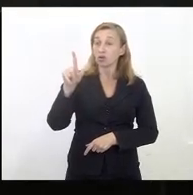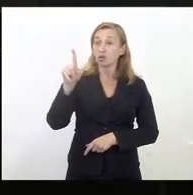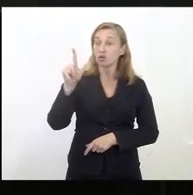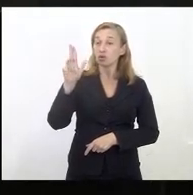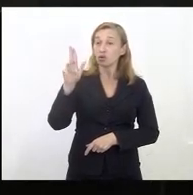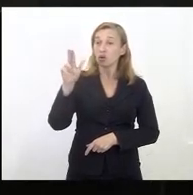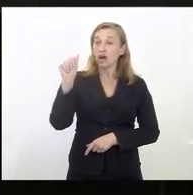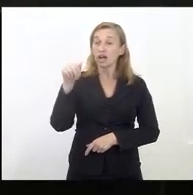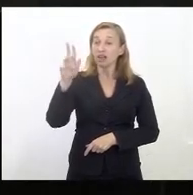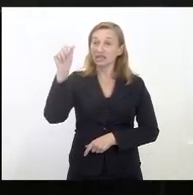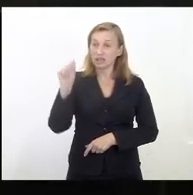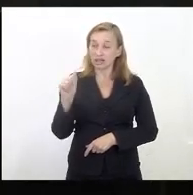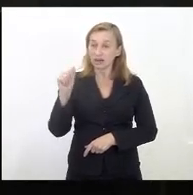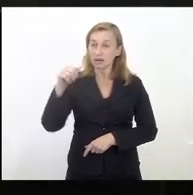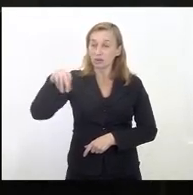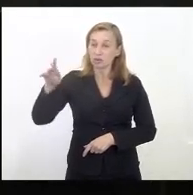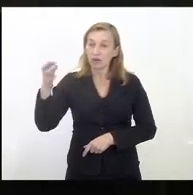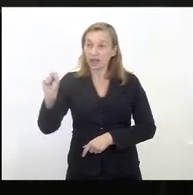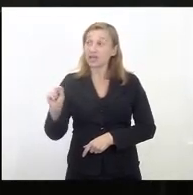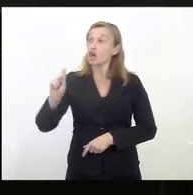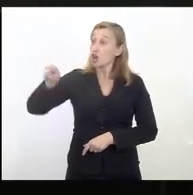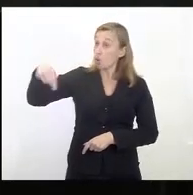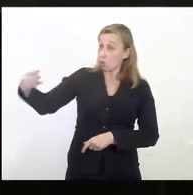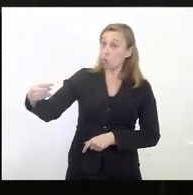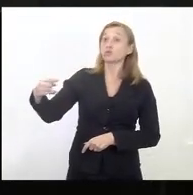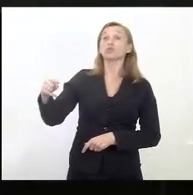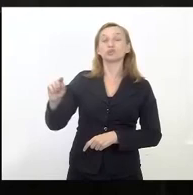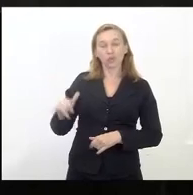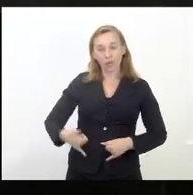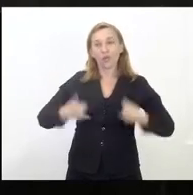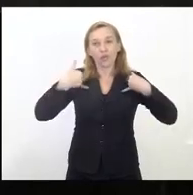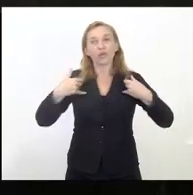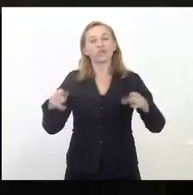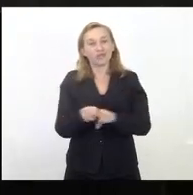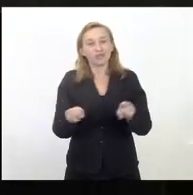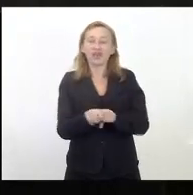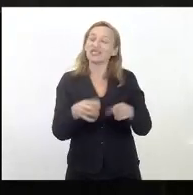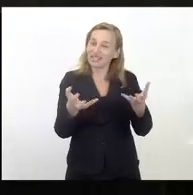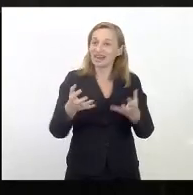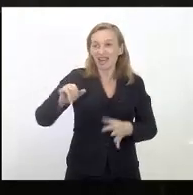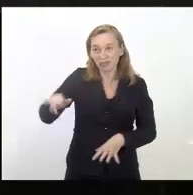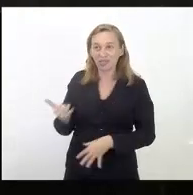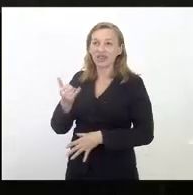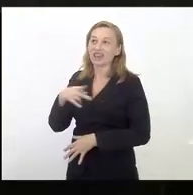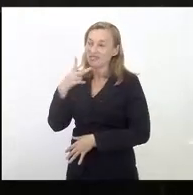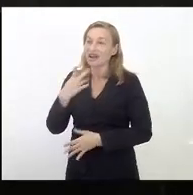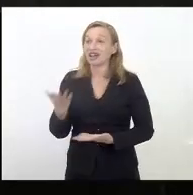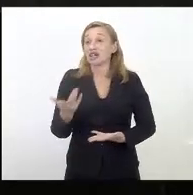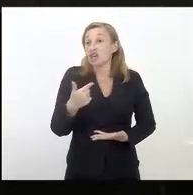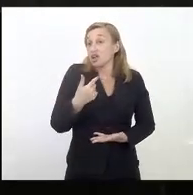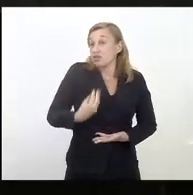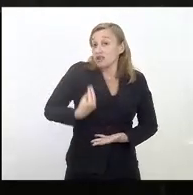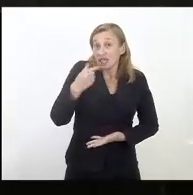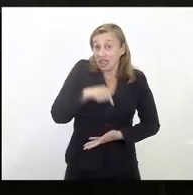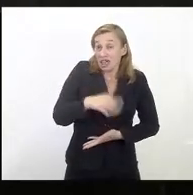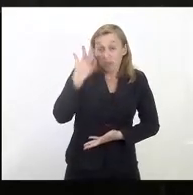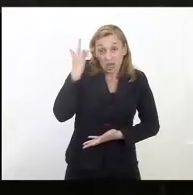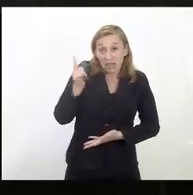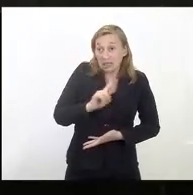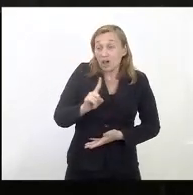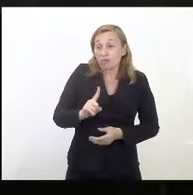que também outro orgulho da ciência brasileira da ciência do Rio de Janeiro Então queria aproveitar essa ocasião eu não estarei presente amanhã porque tenho